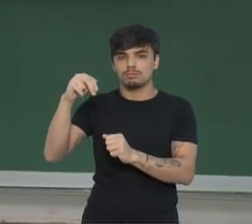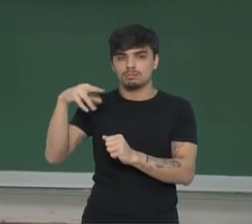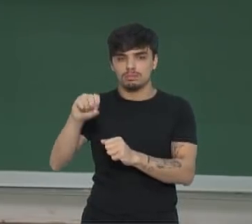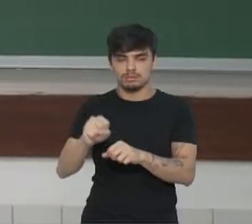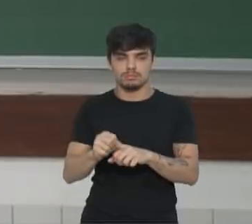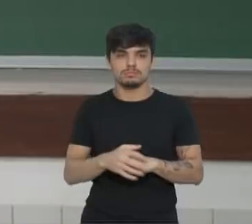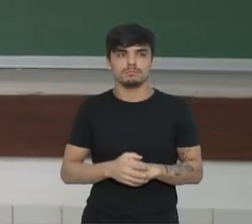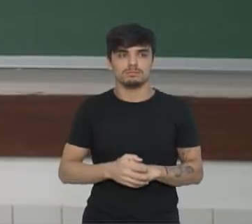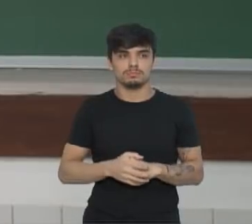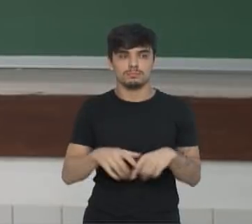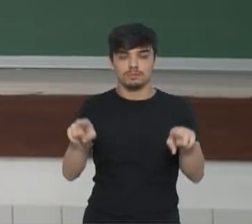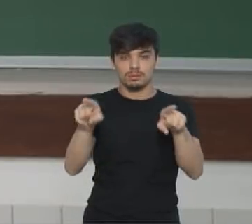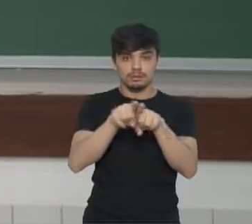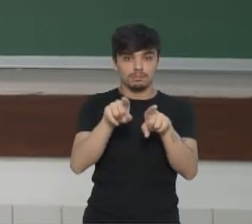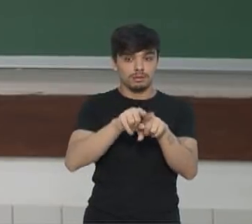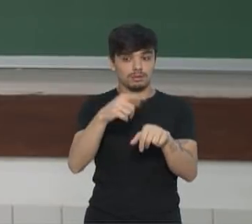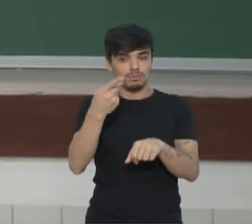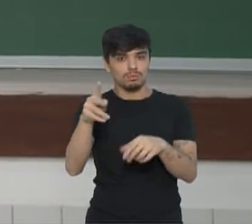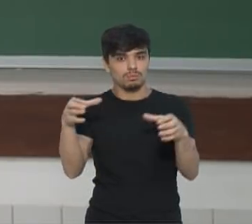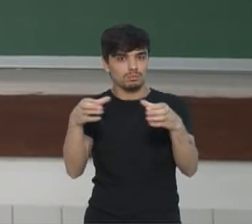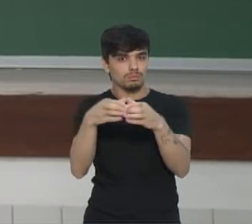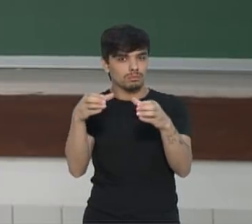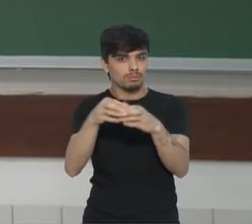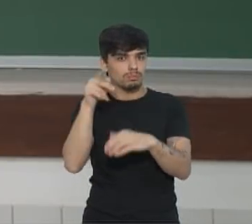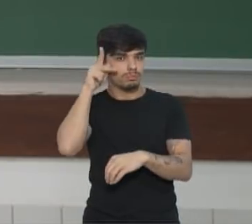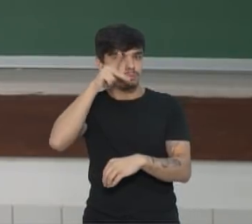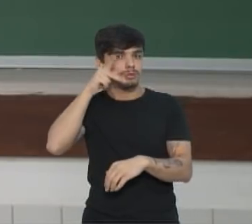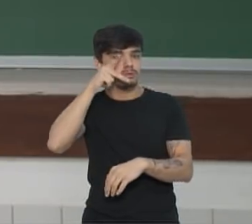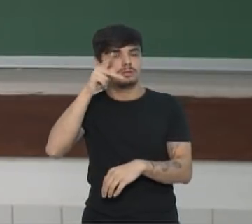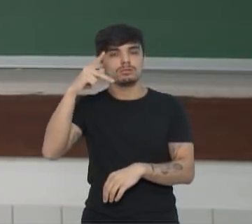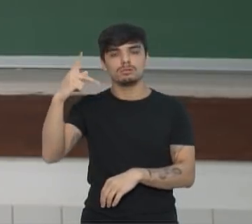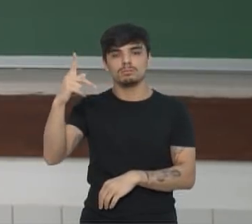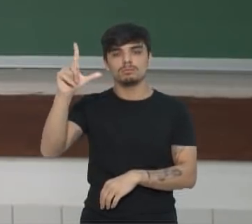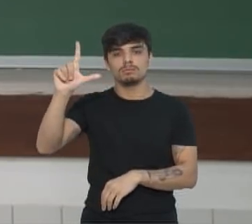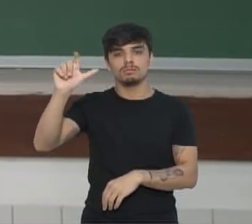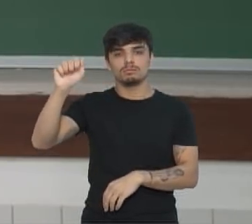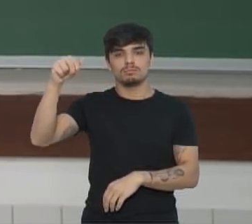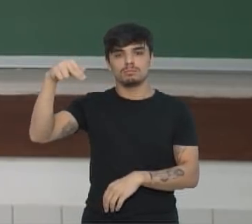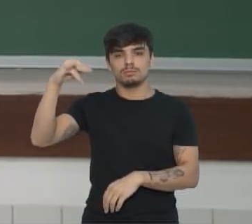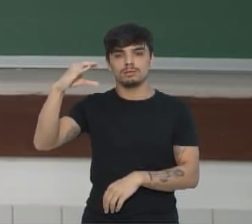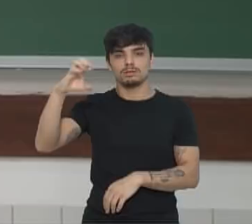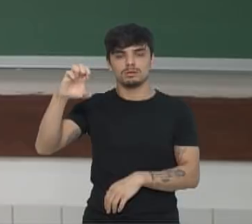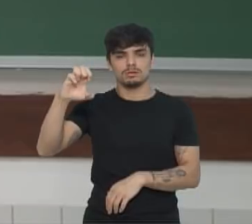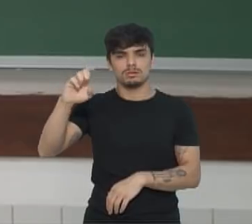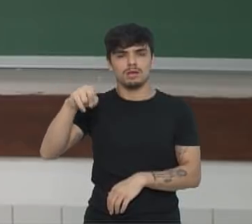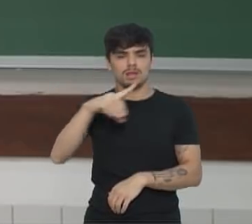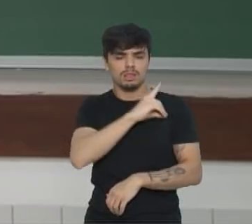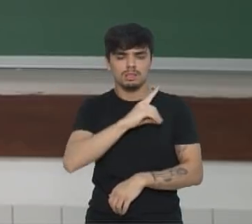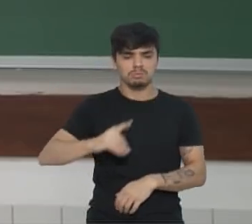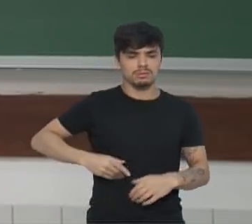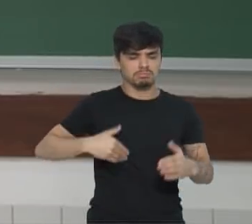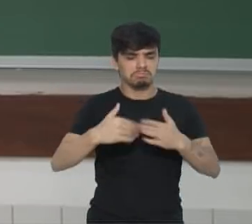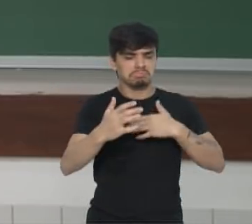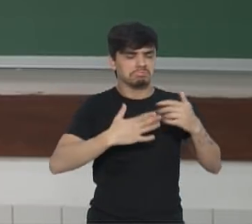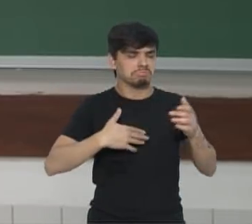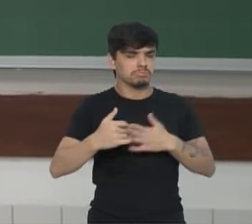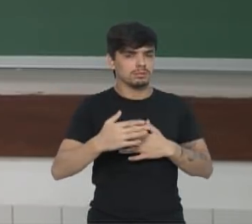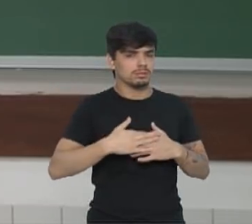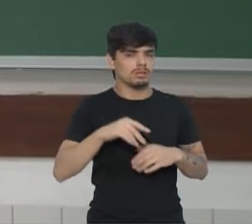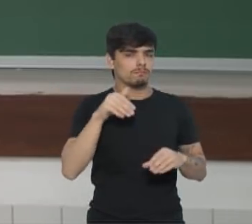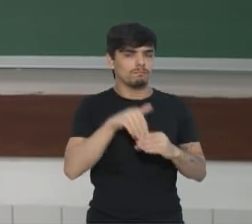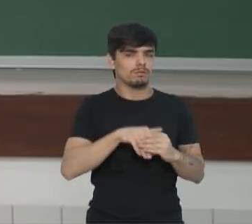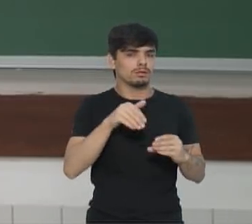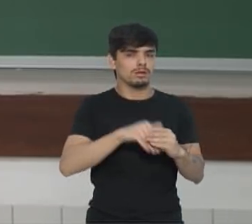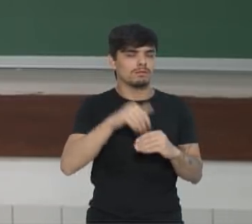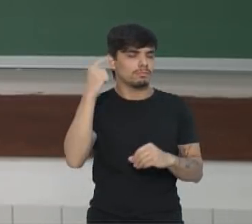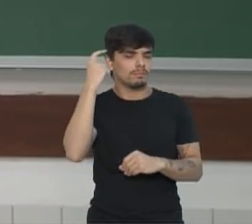ter a planície. A planície era formada por deputados independentes, que eles votavam segundo